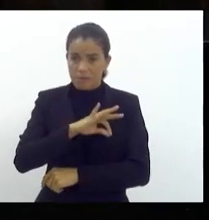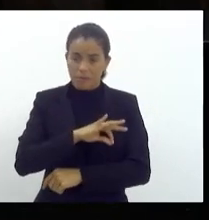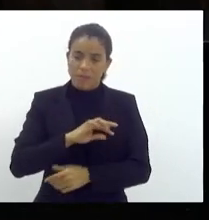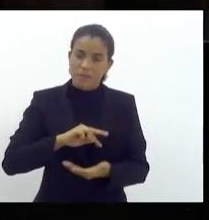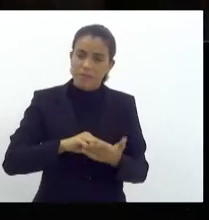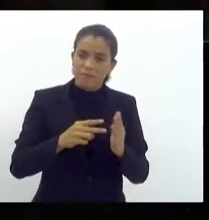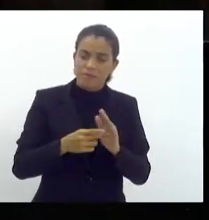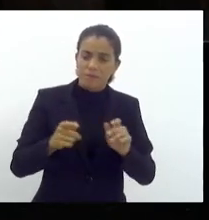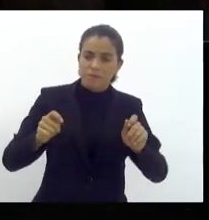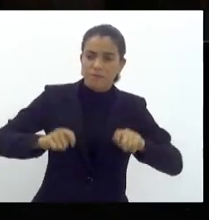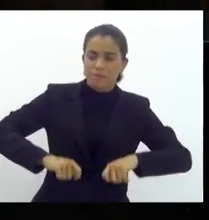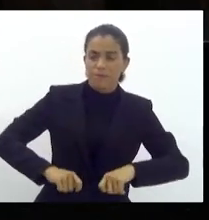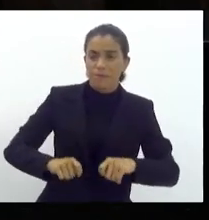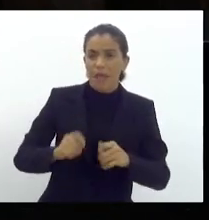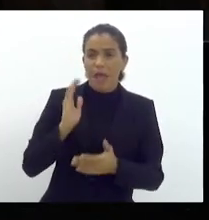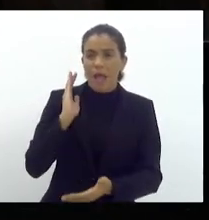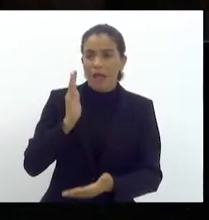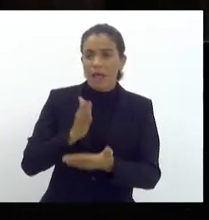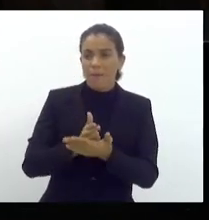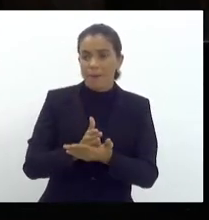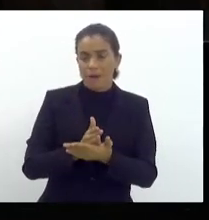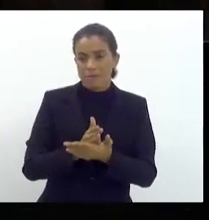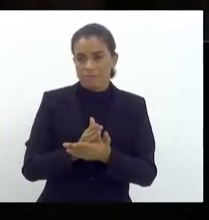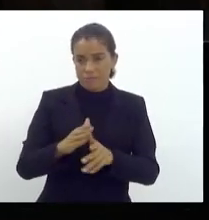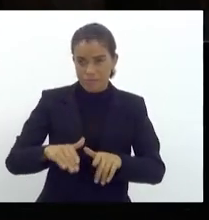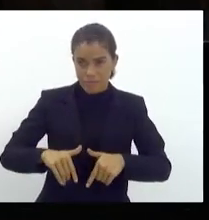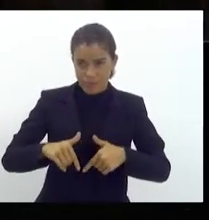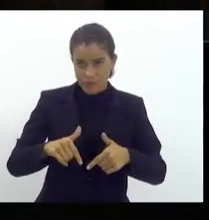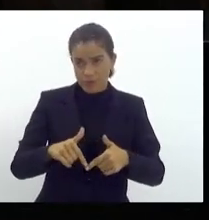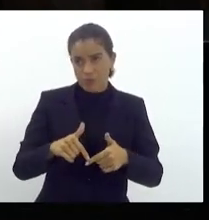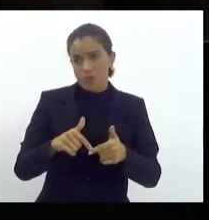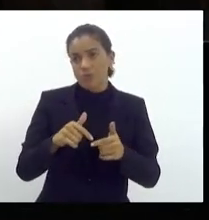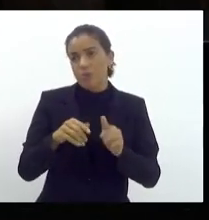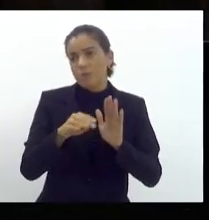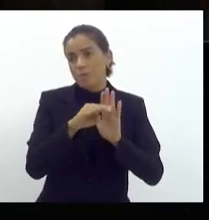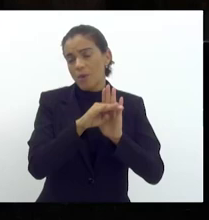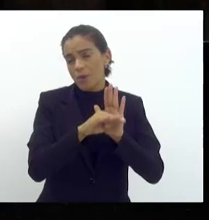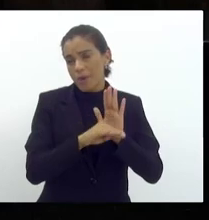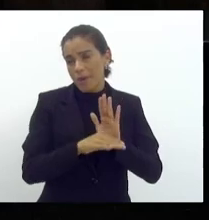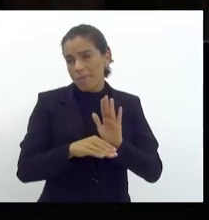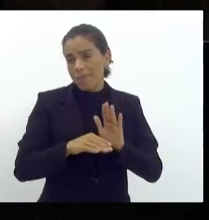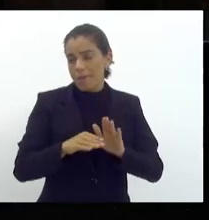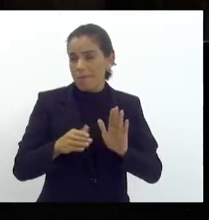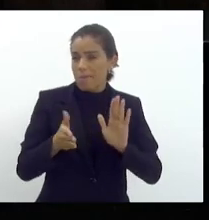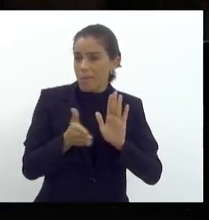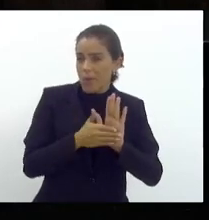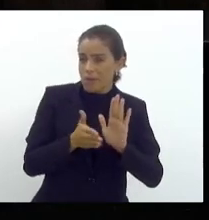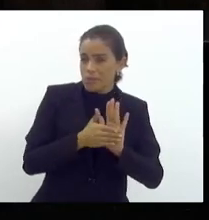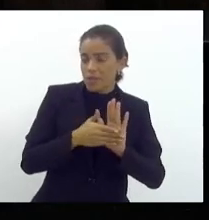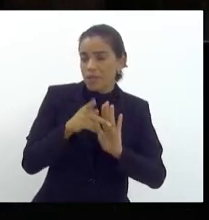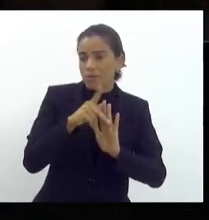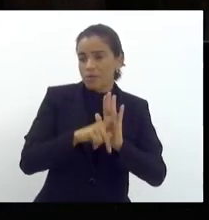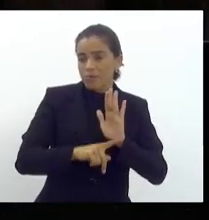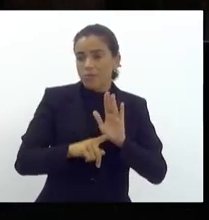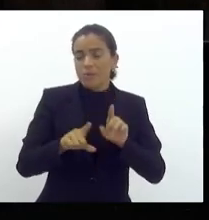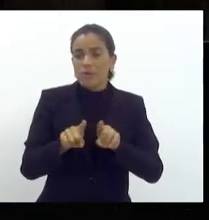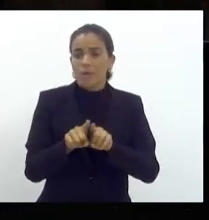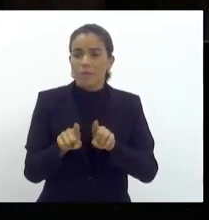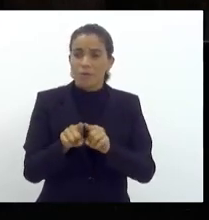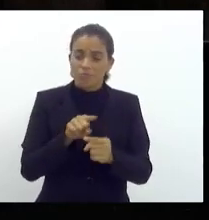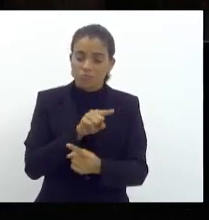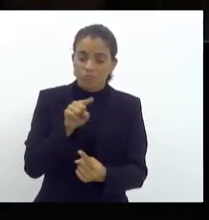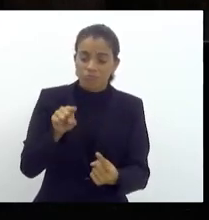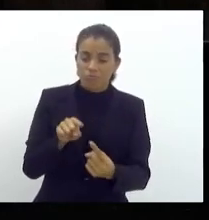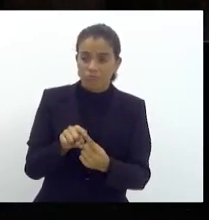potencialmente acabar com execução de programas projetos e atividades que contém o objetivo